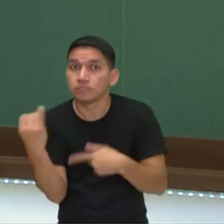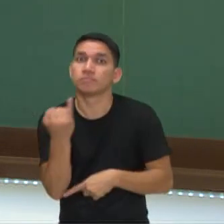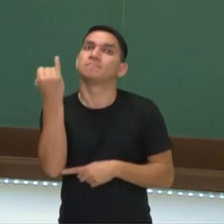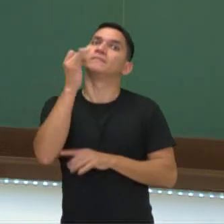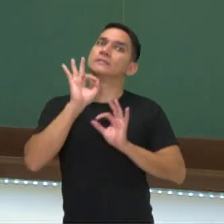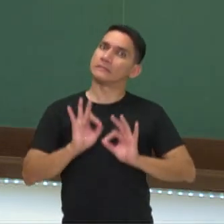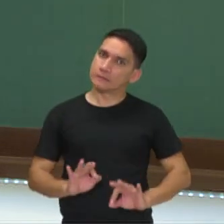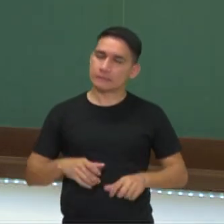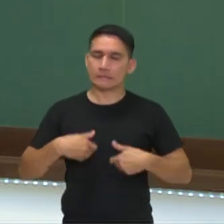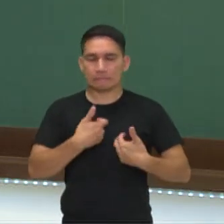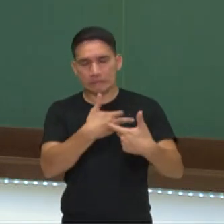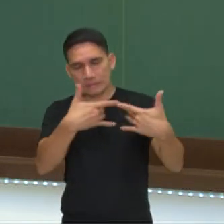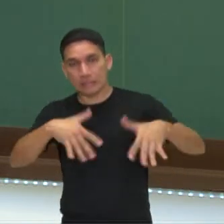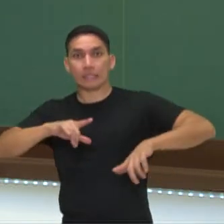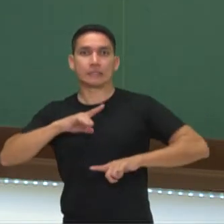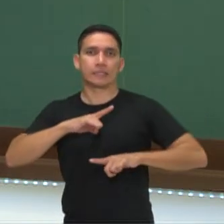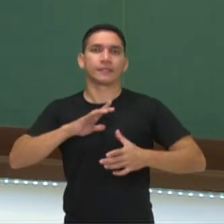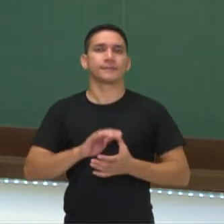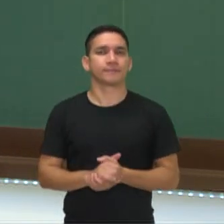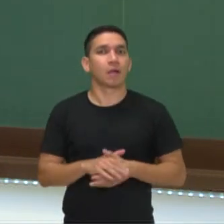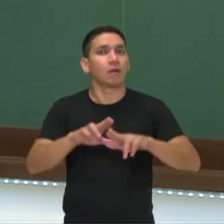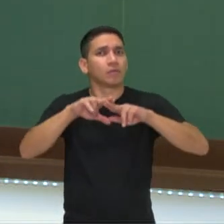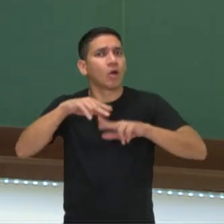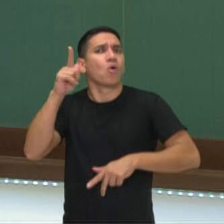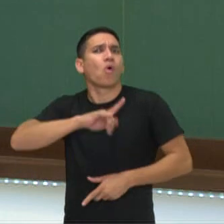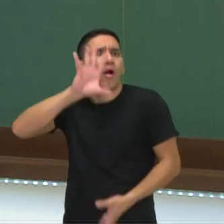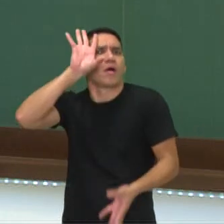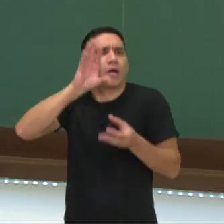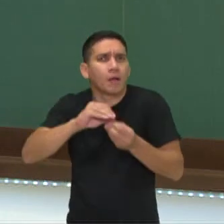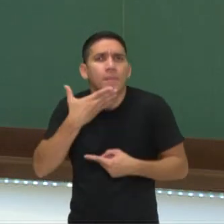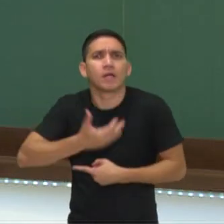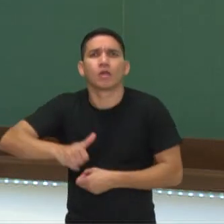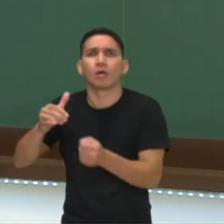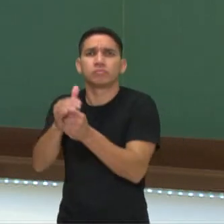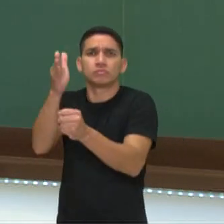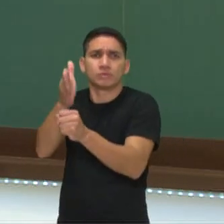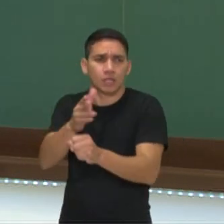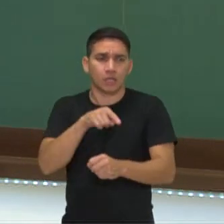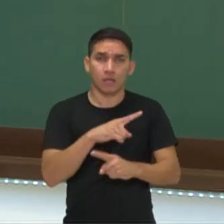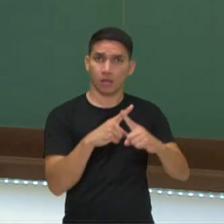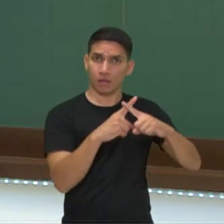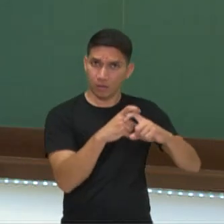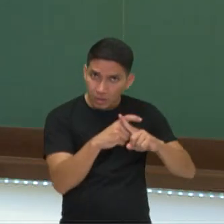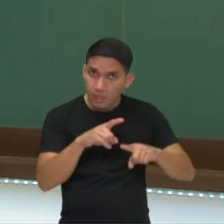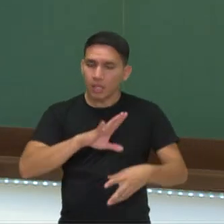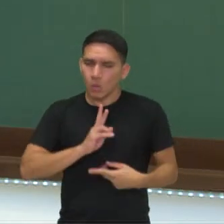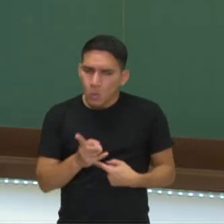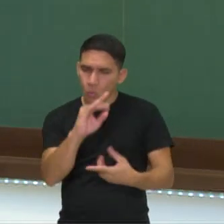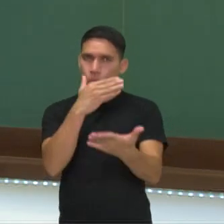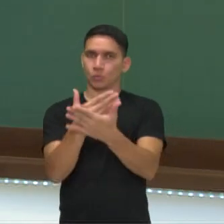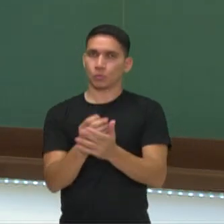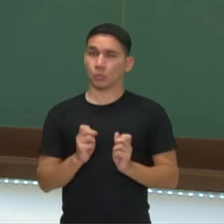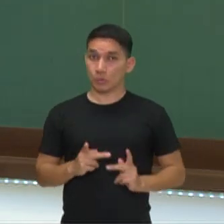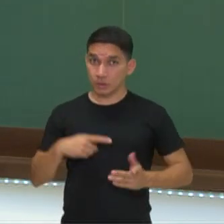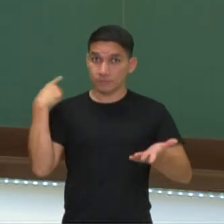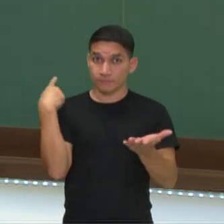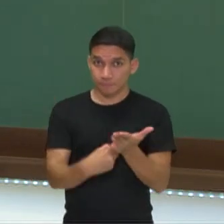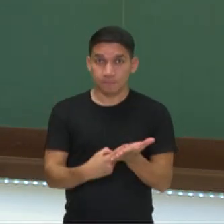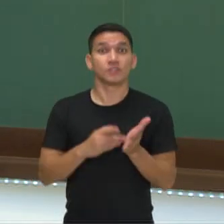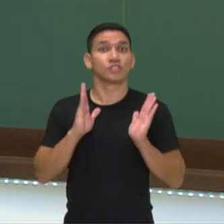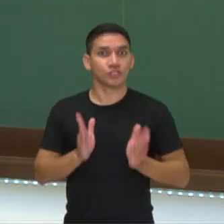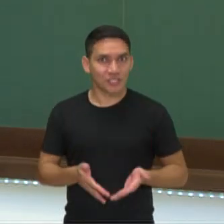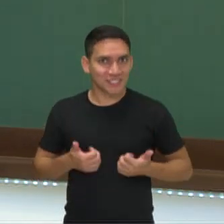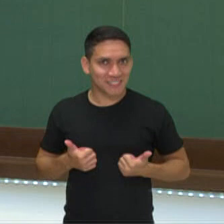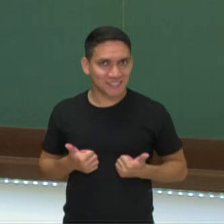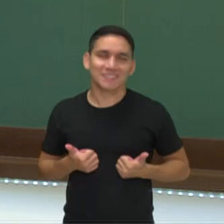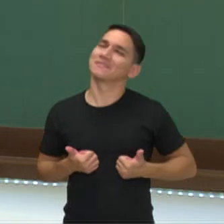e são muitas, para você poder entender melhor o fascismo e o nazismo e continuar estudando. Combinado,